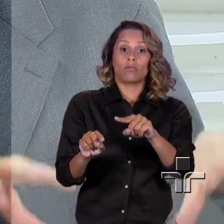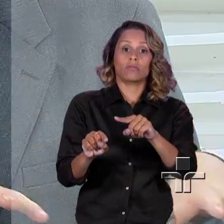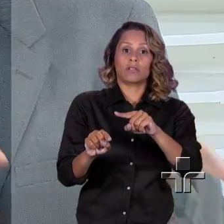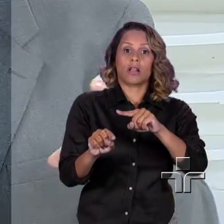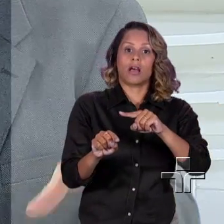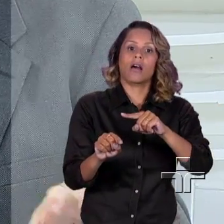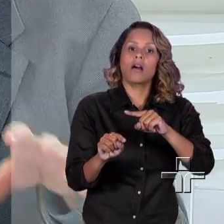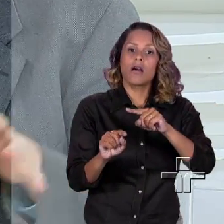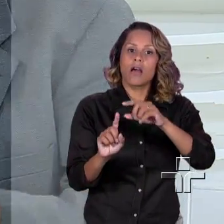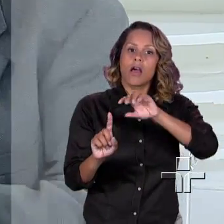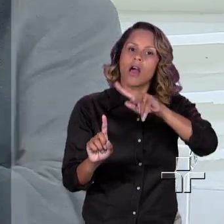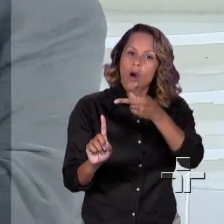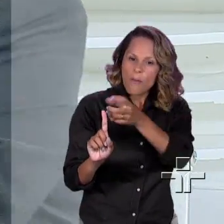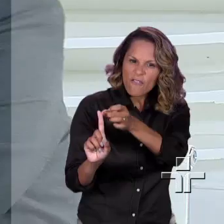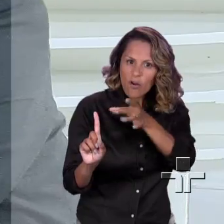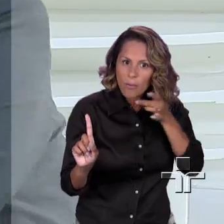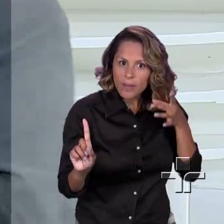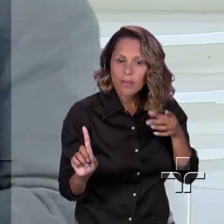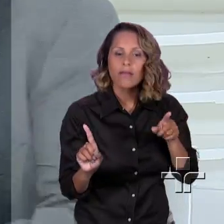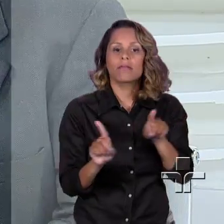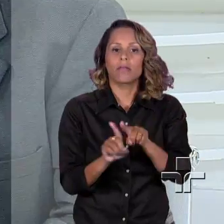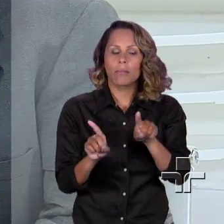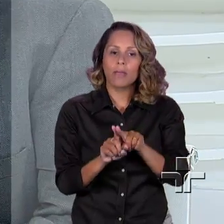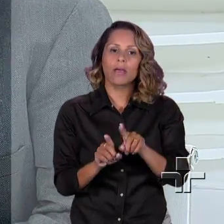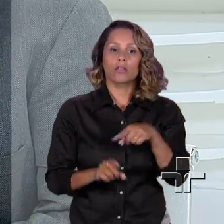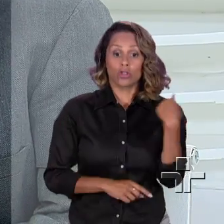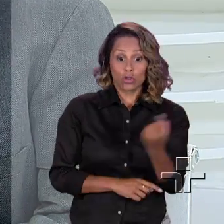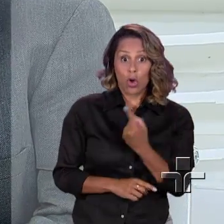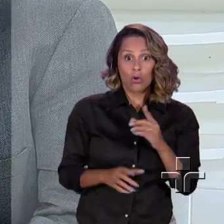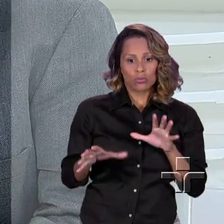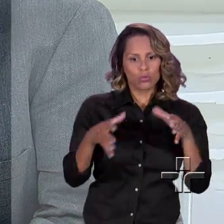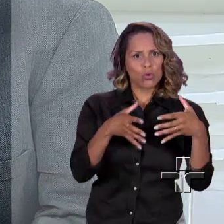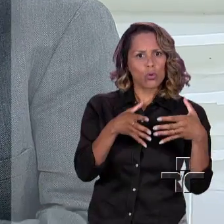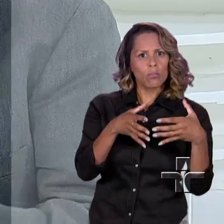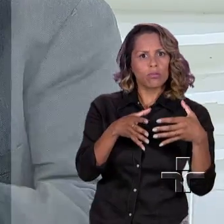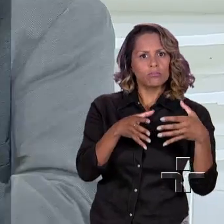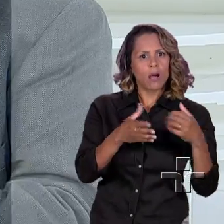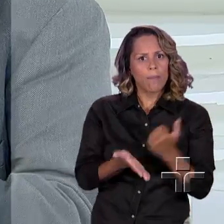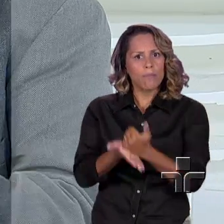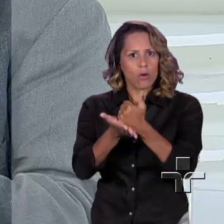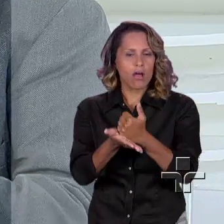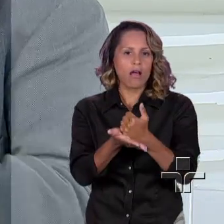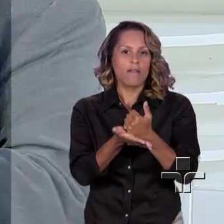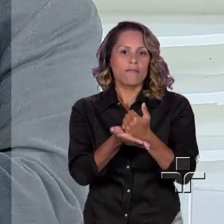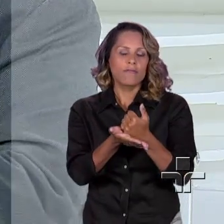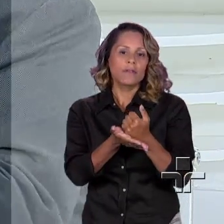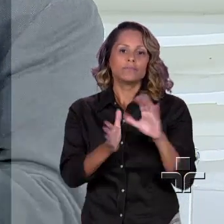Era a Comissão de Homossexuais pro 1º de maio, e as pessoas me perguntavam, mas por que